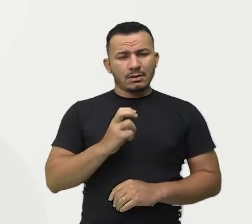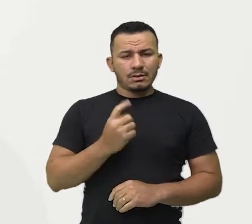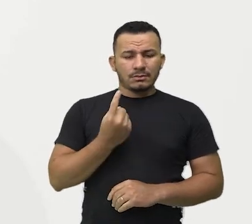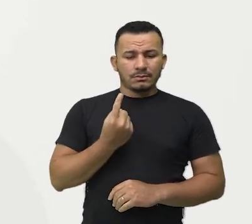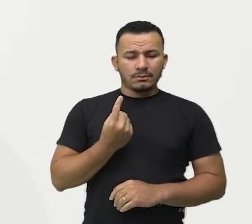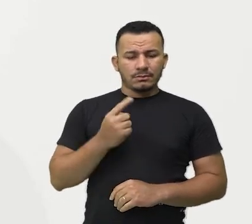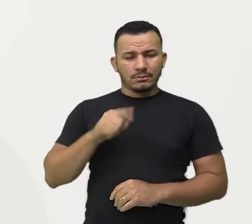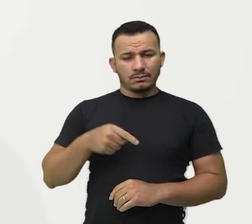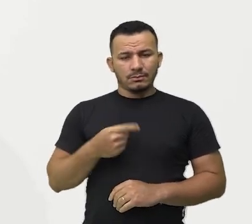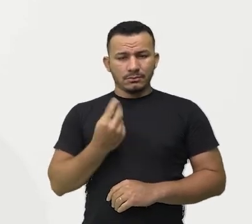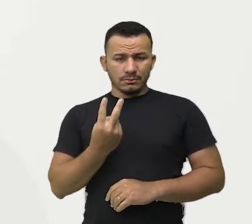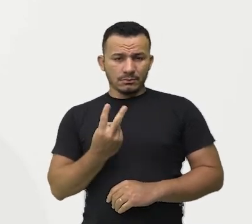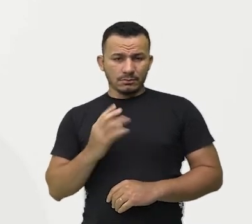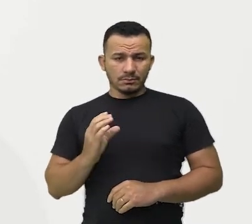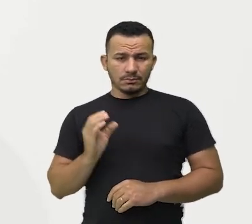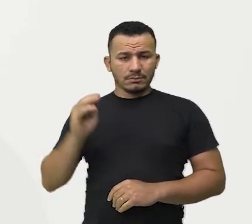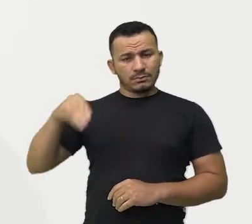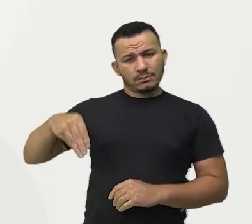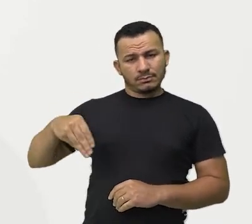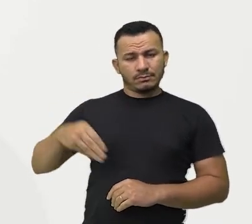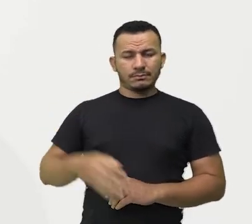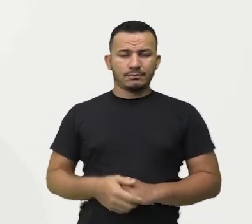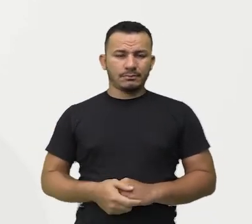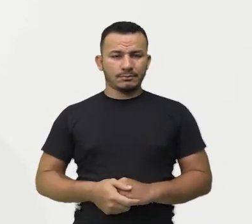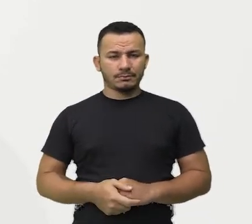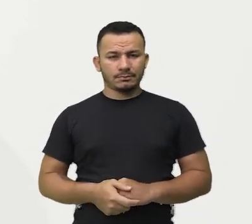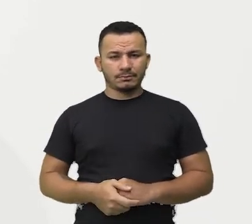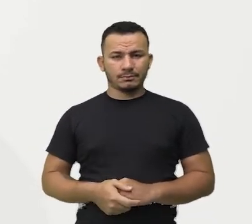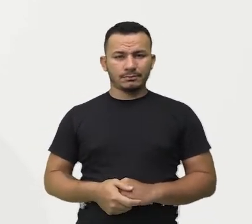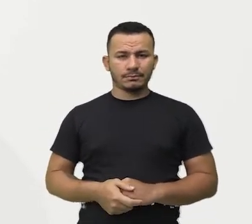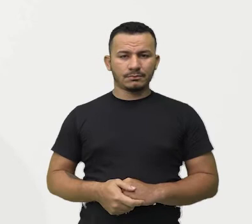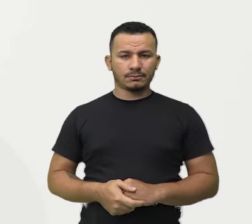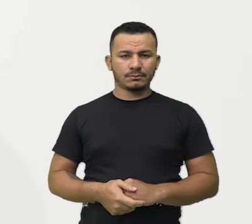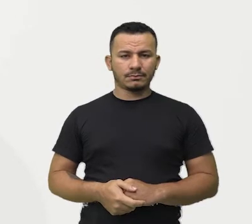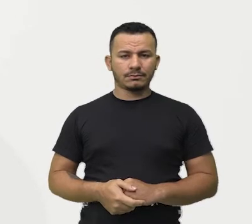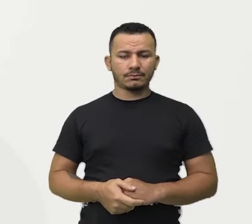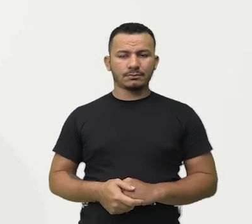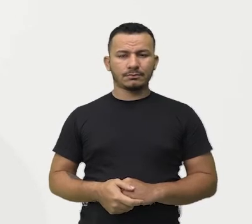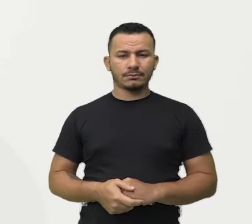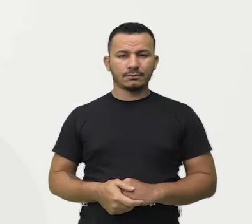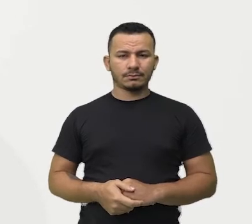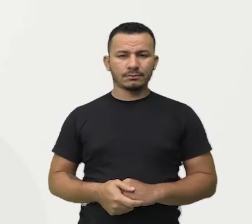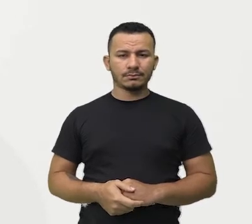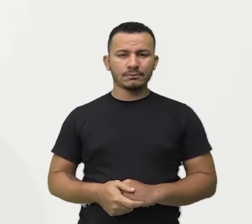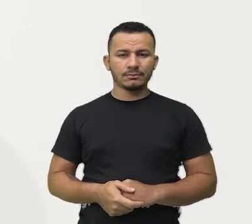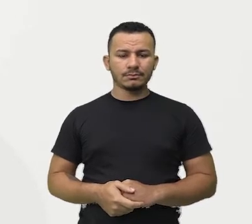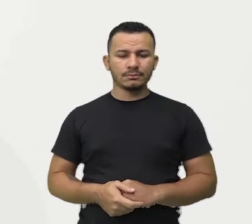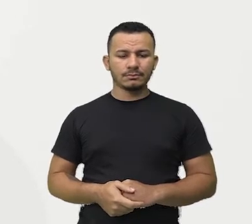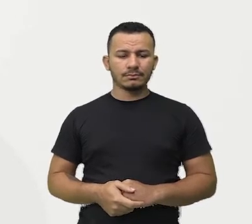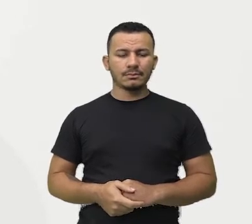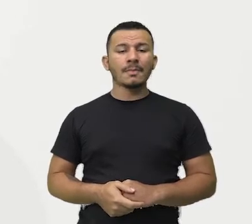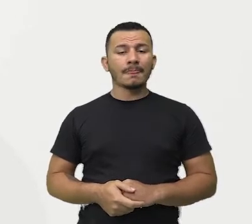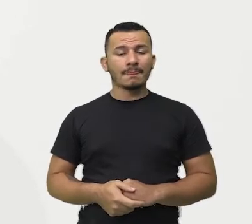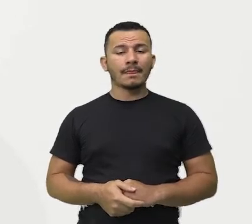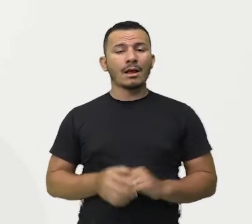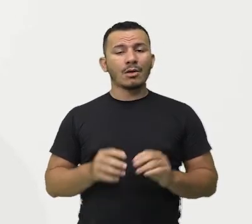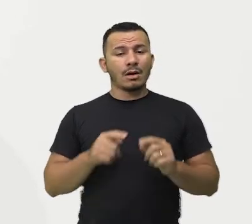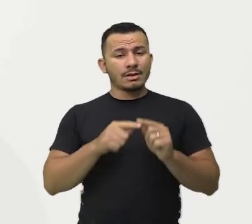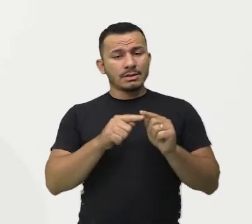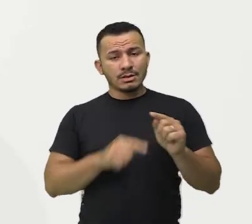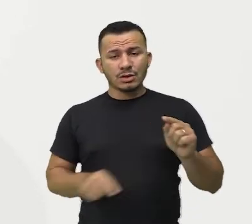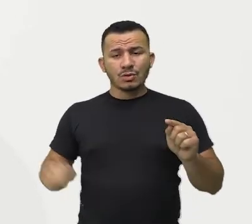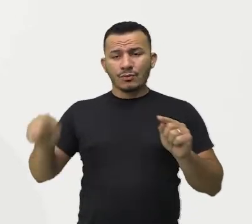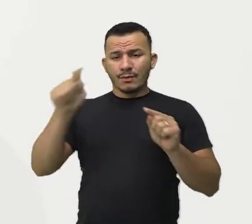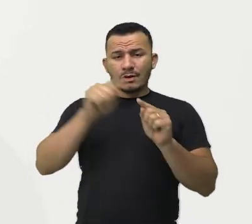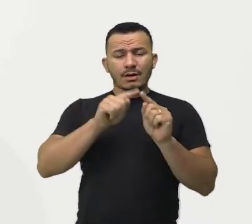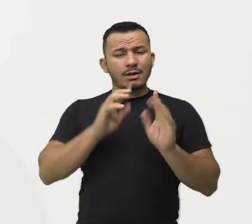251,20. Então, 251,2 centímetros. Para ficar mais correta aí a nossa resposta, tá legal? Então,